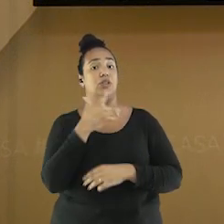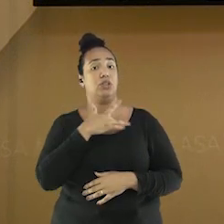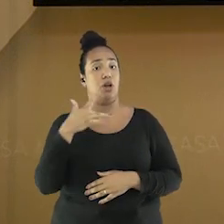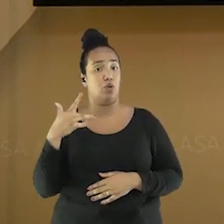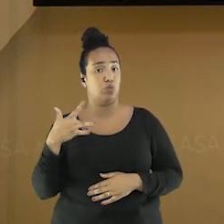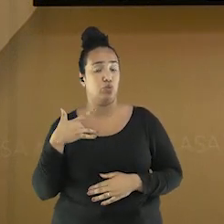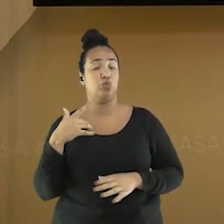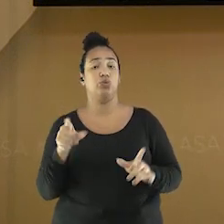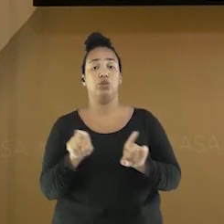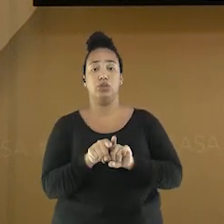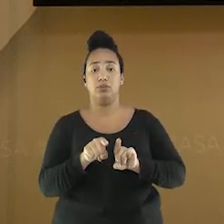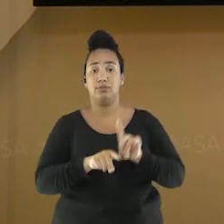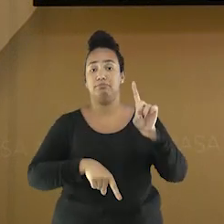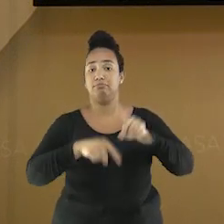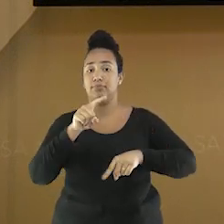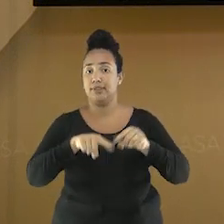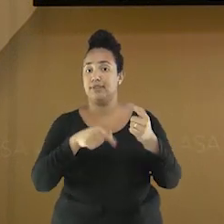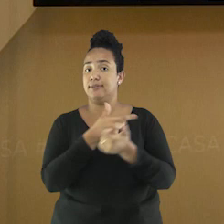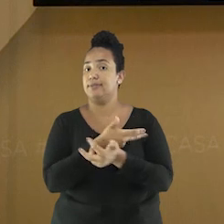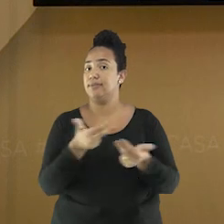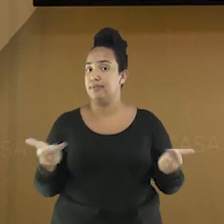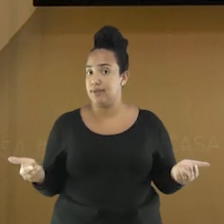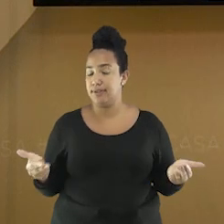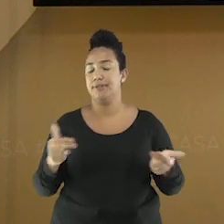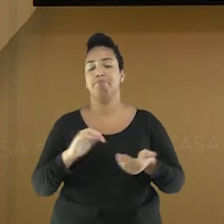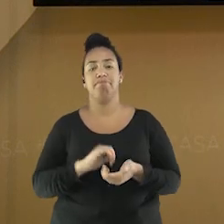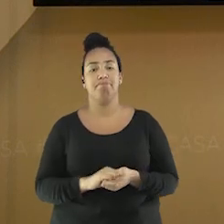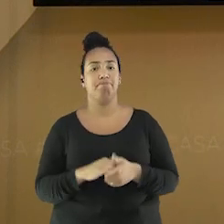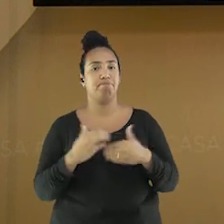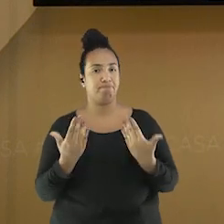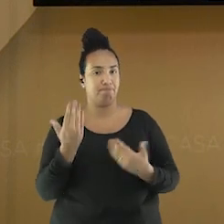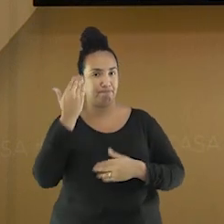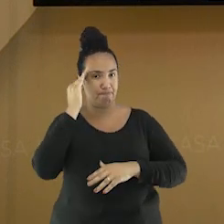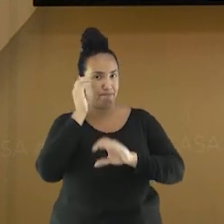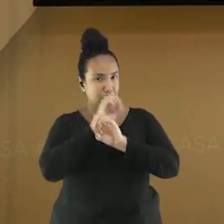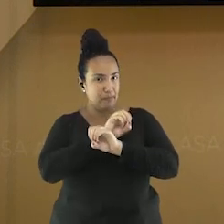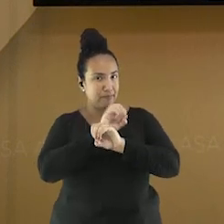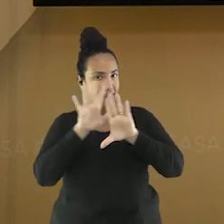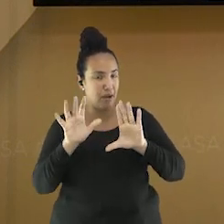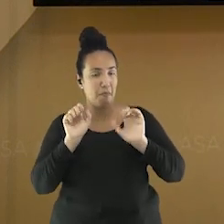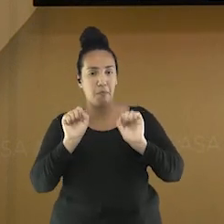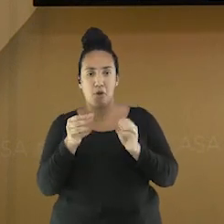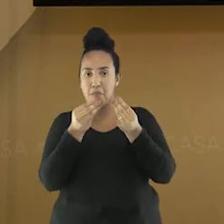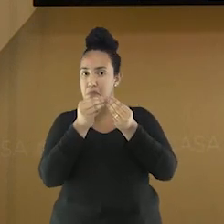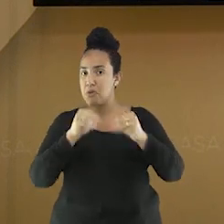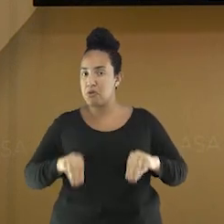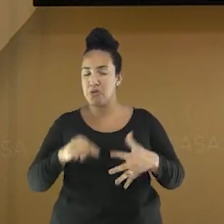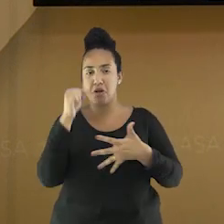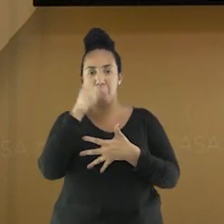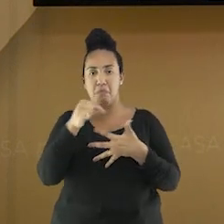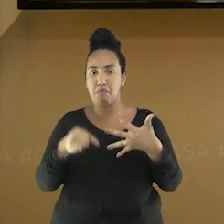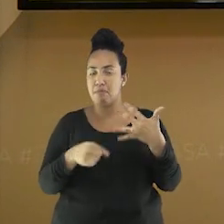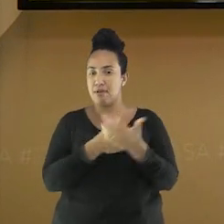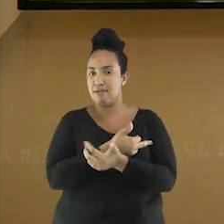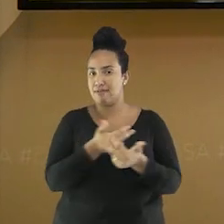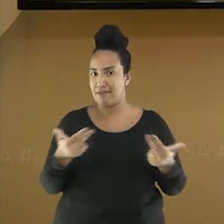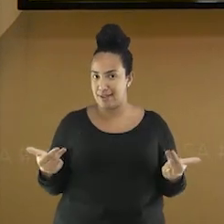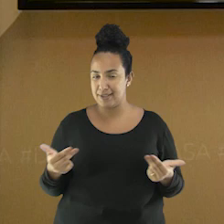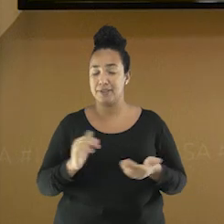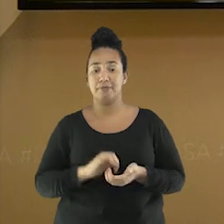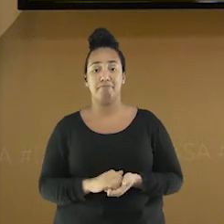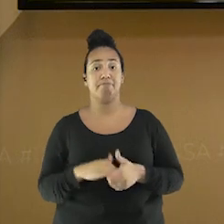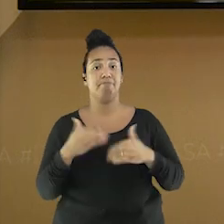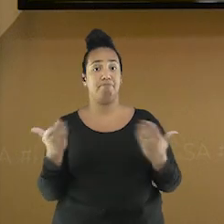bens materiais e também a sua saúde. Então ficou entendido, né? Ou seja, ela prejudica em vários aspectos. Corrigido,